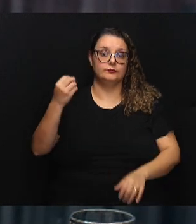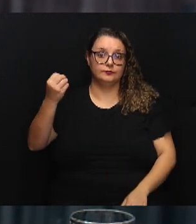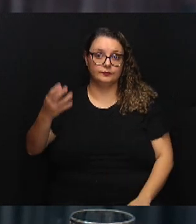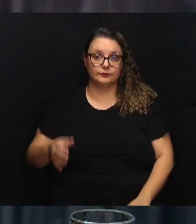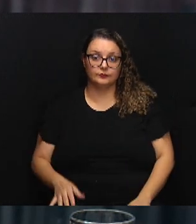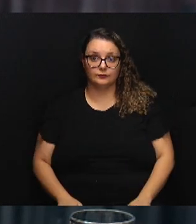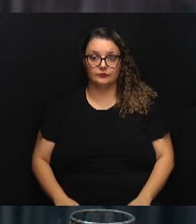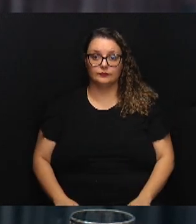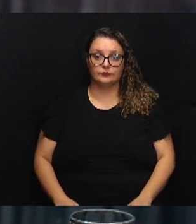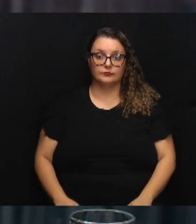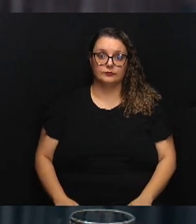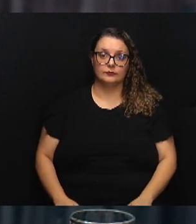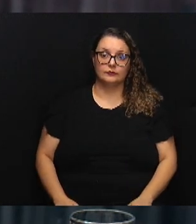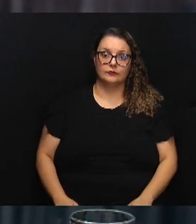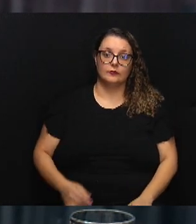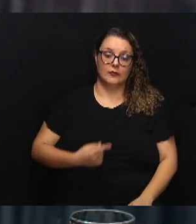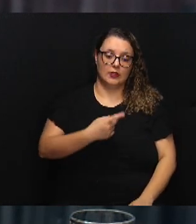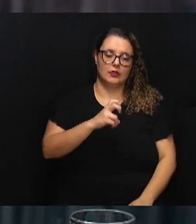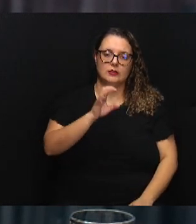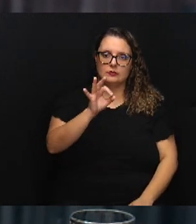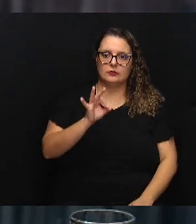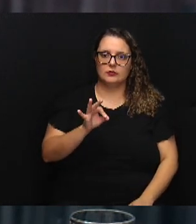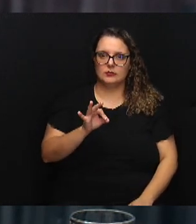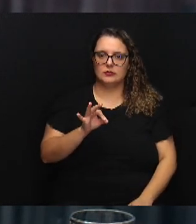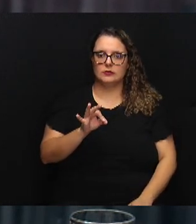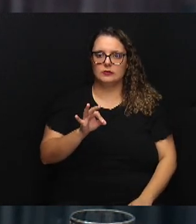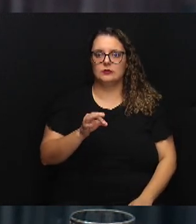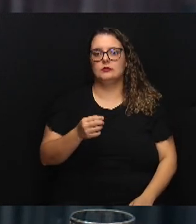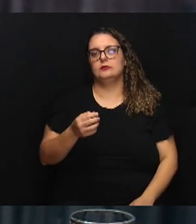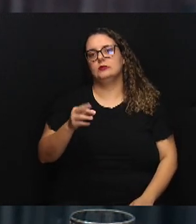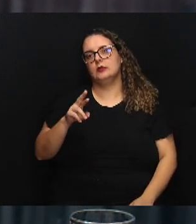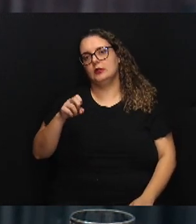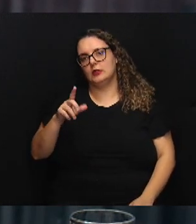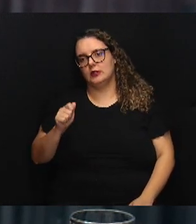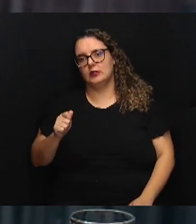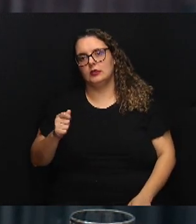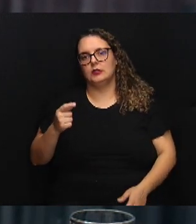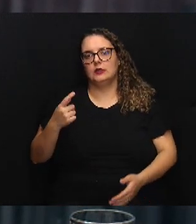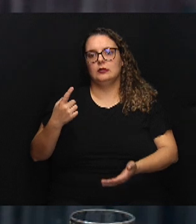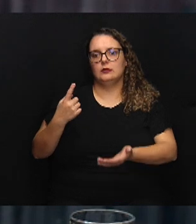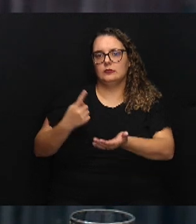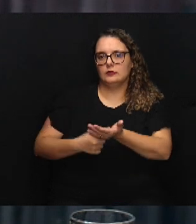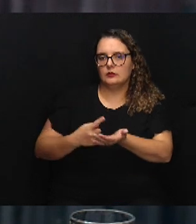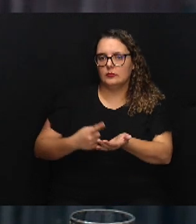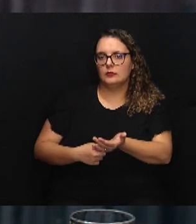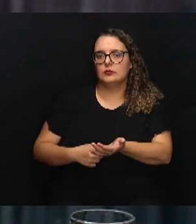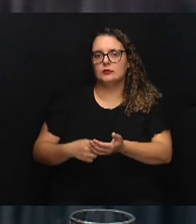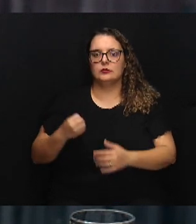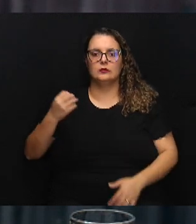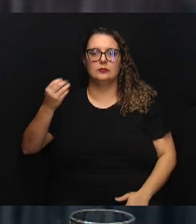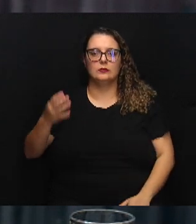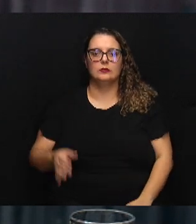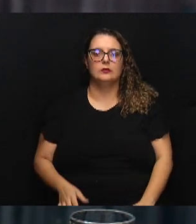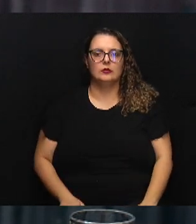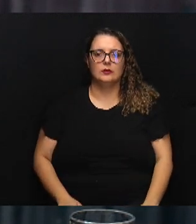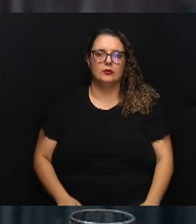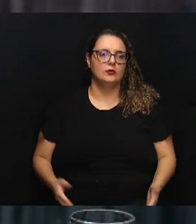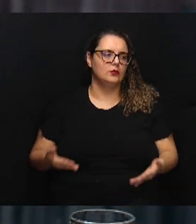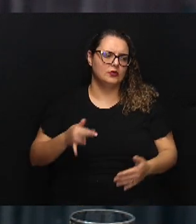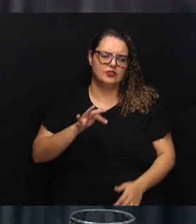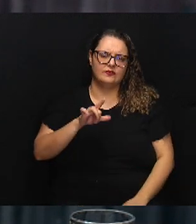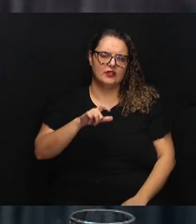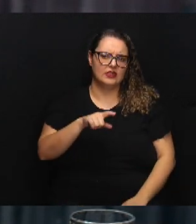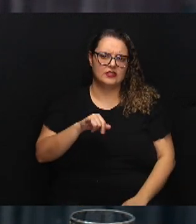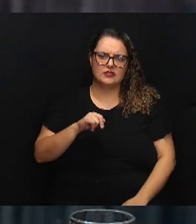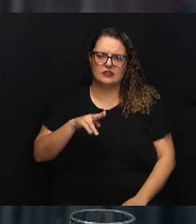no máximo 15% da renda tem que estar comprometida com viagens, porque hoje ficou muito flexível. Você